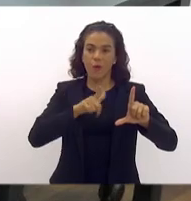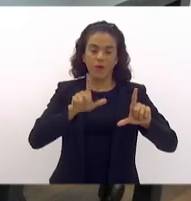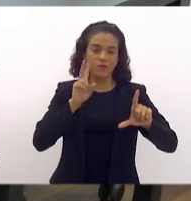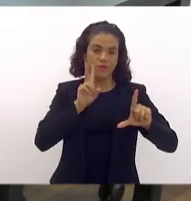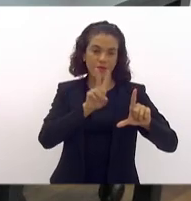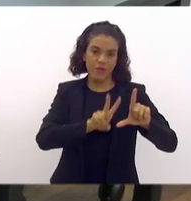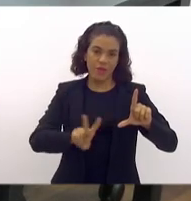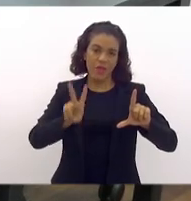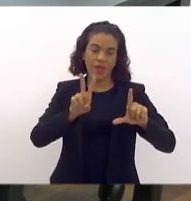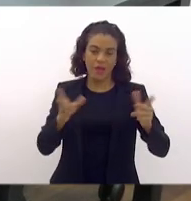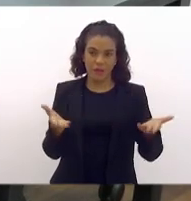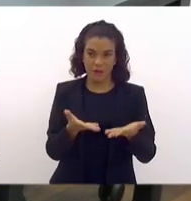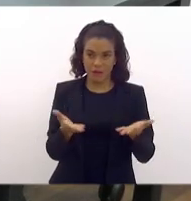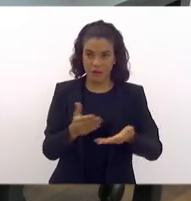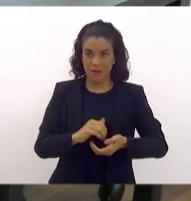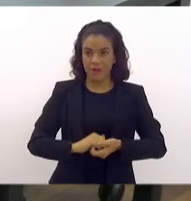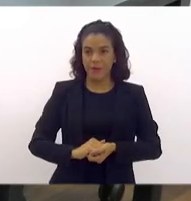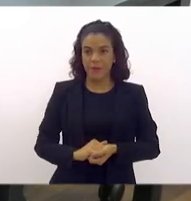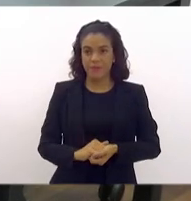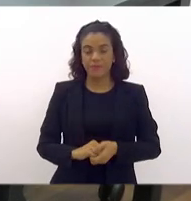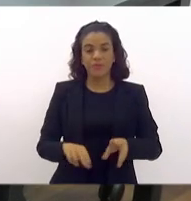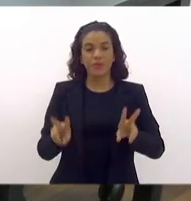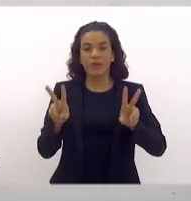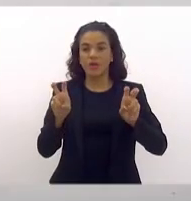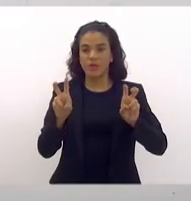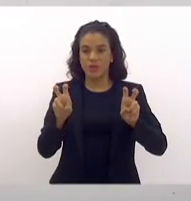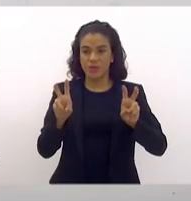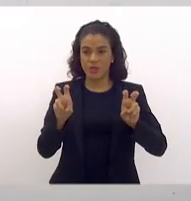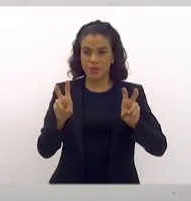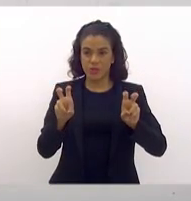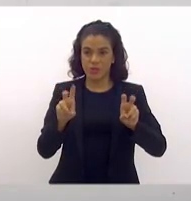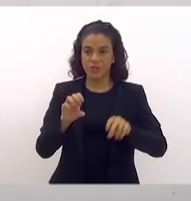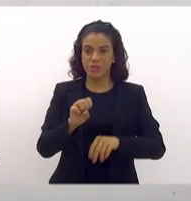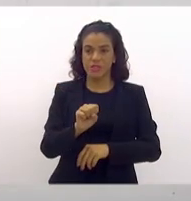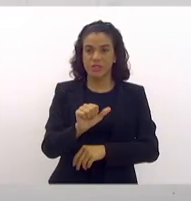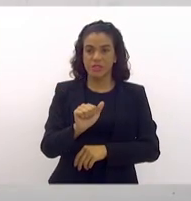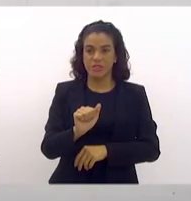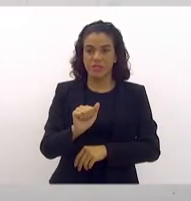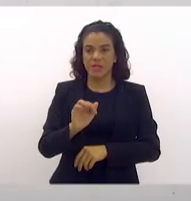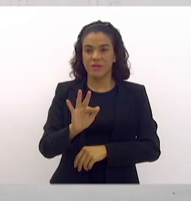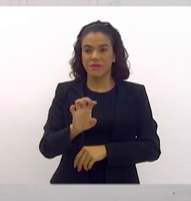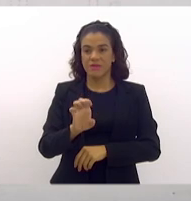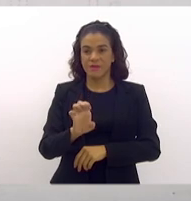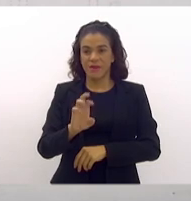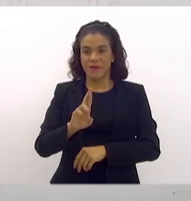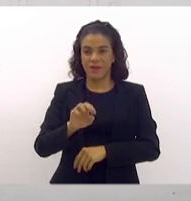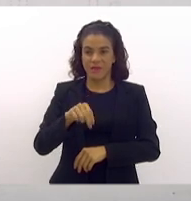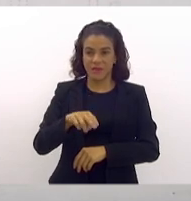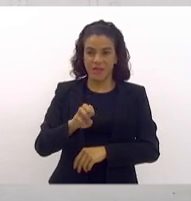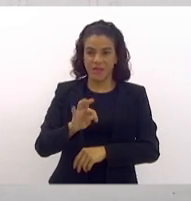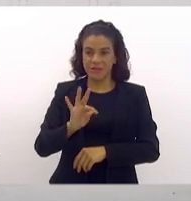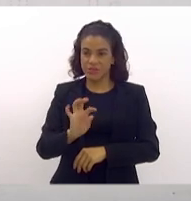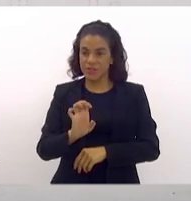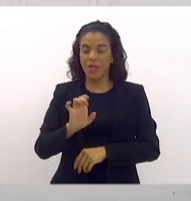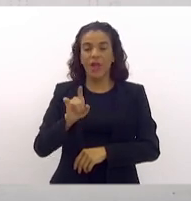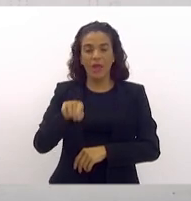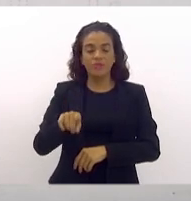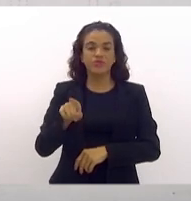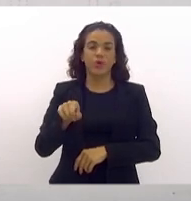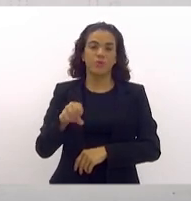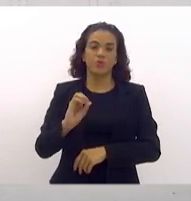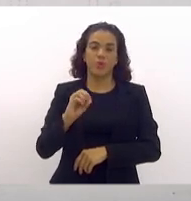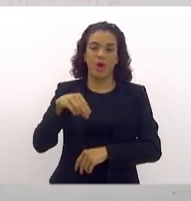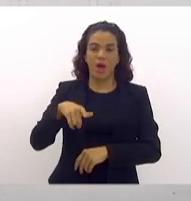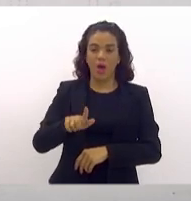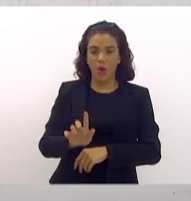mensagens agora, mas vamos lá. Sobre a SaferNet, para quem não conhece, nós somos uma organização não governamental sem